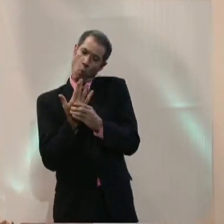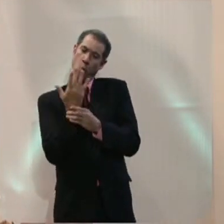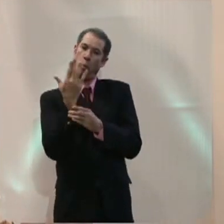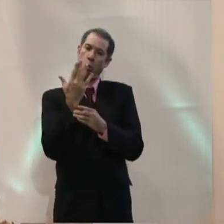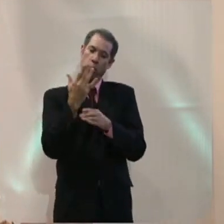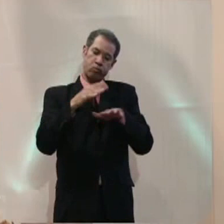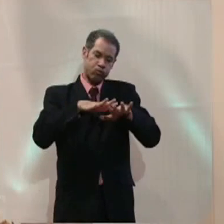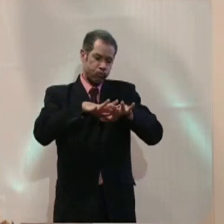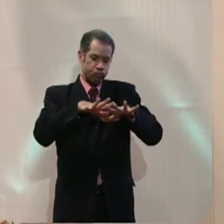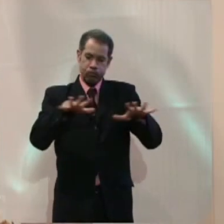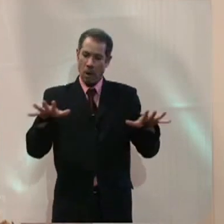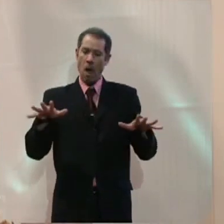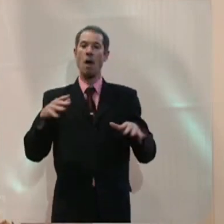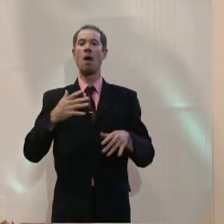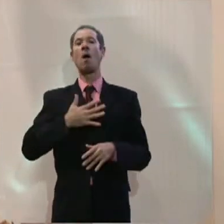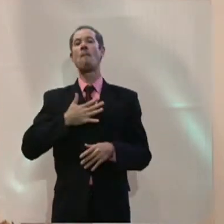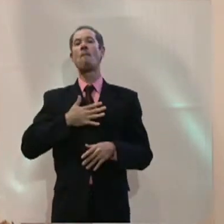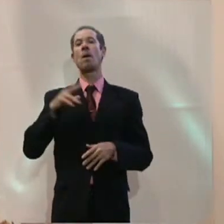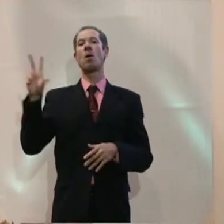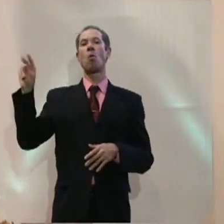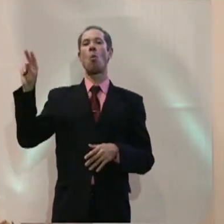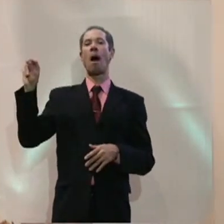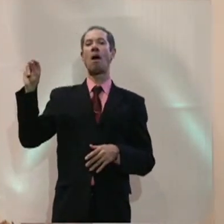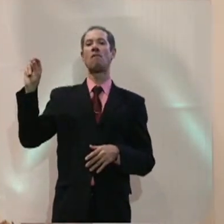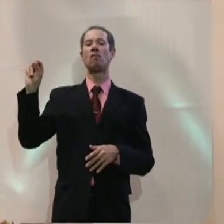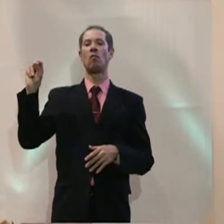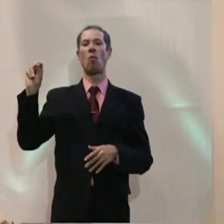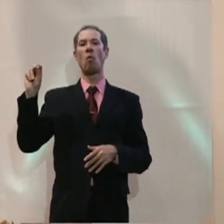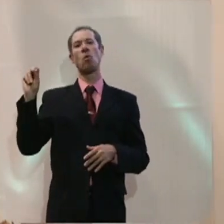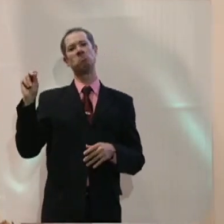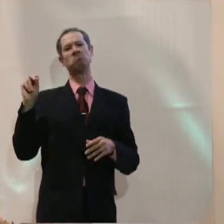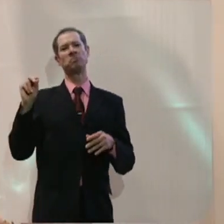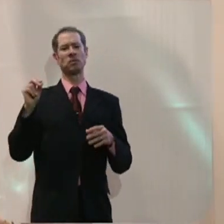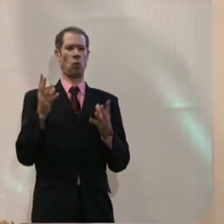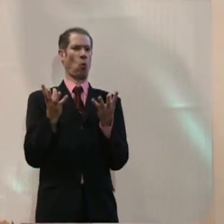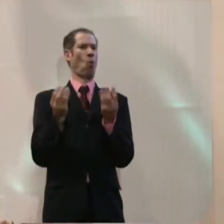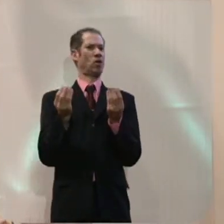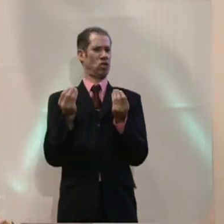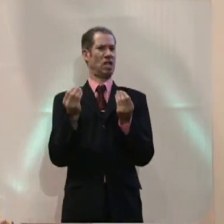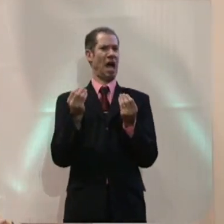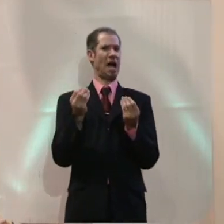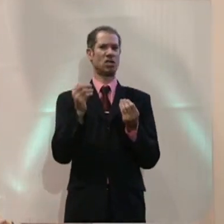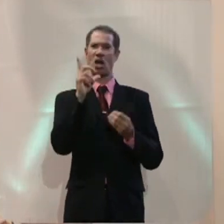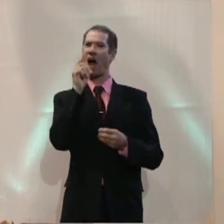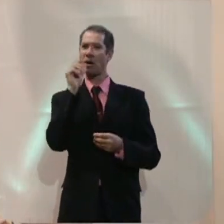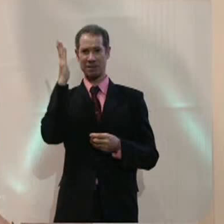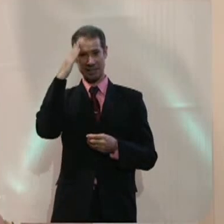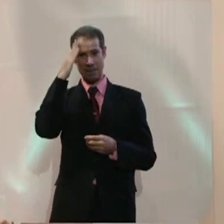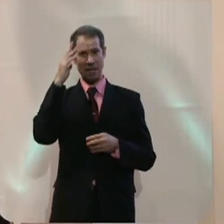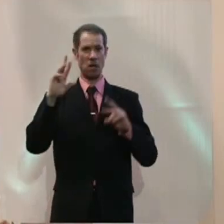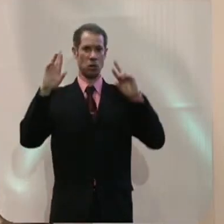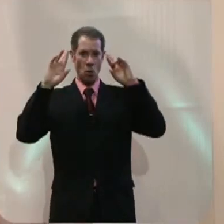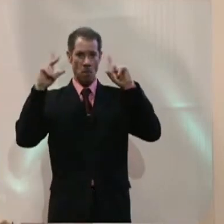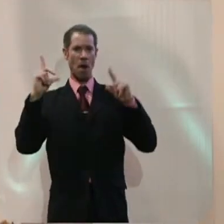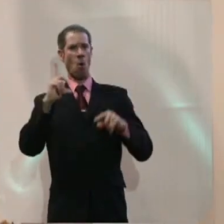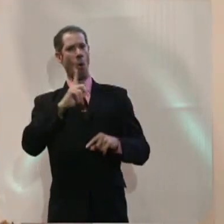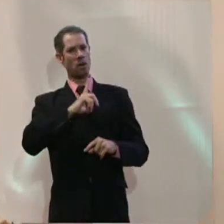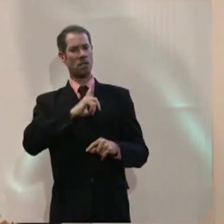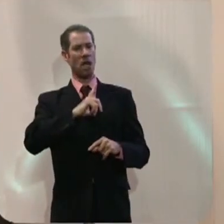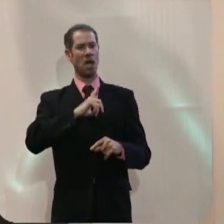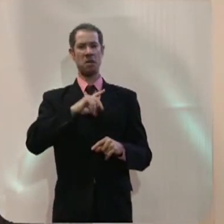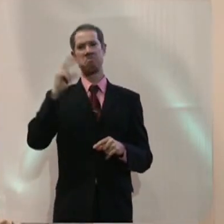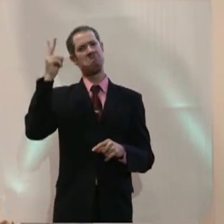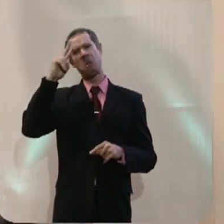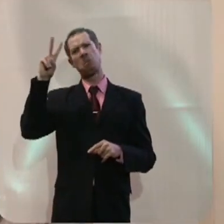terra. E o meu avô media a quantidade de água. Então ele sabia que o normal daquele poço era ter, não sei, me